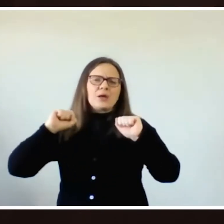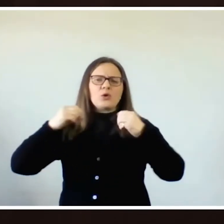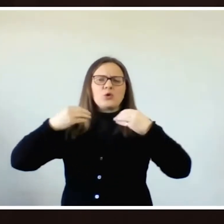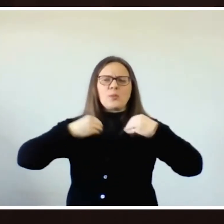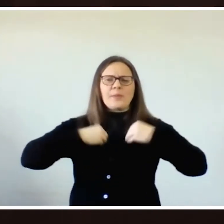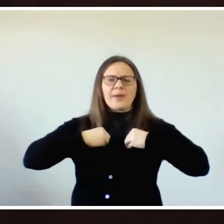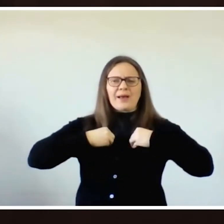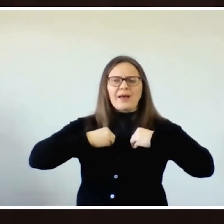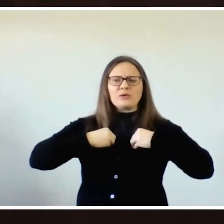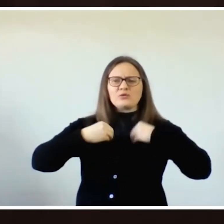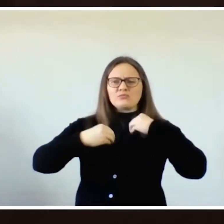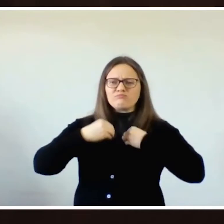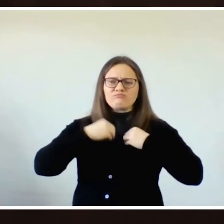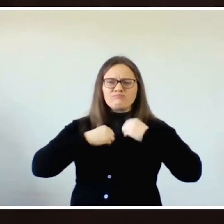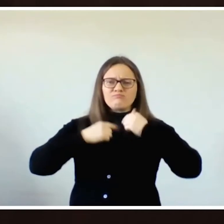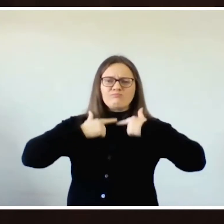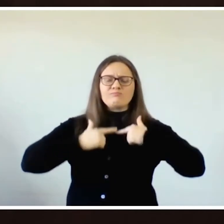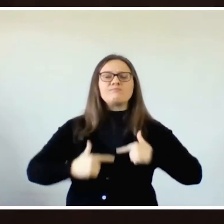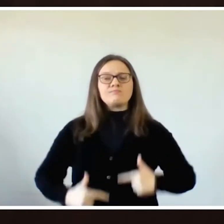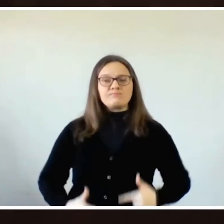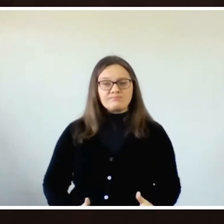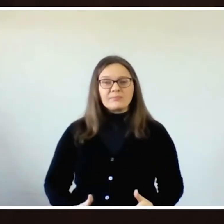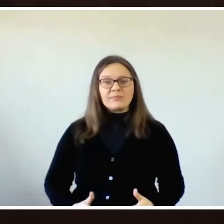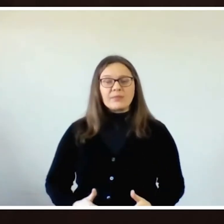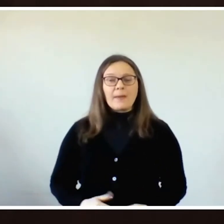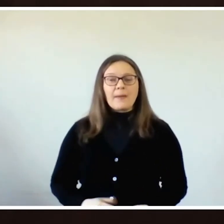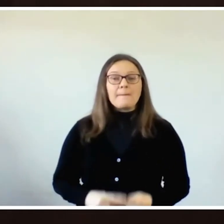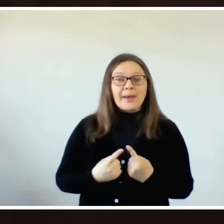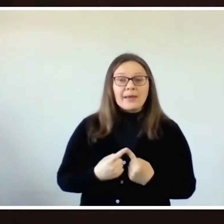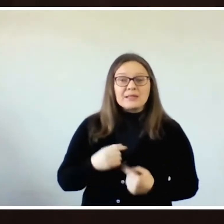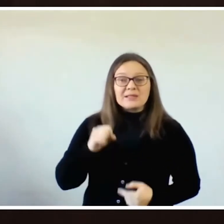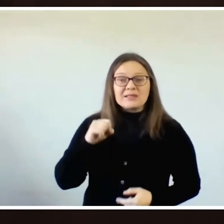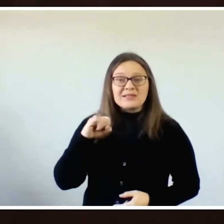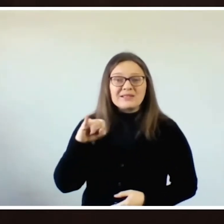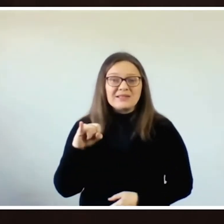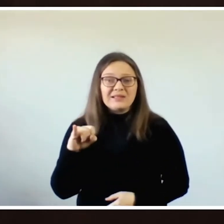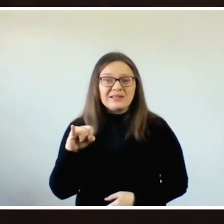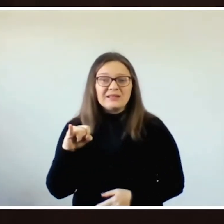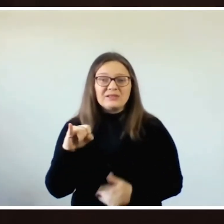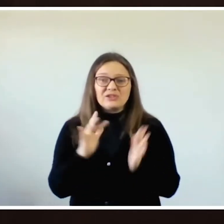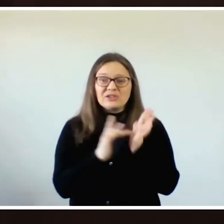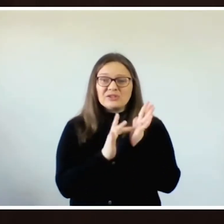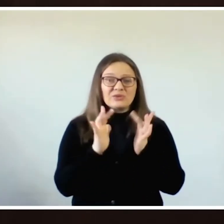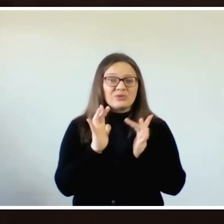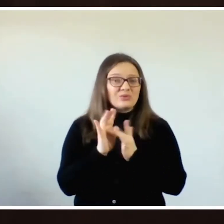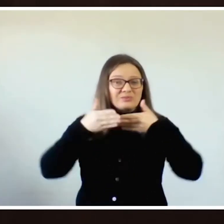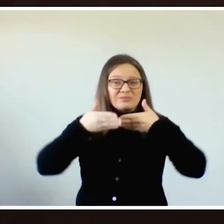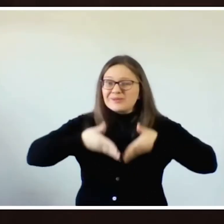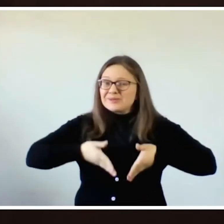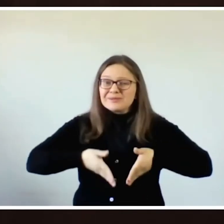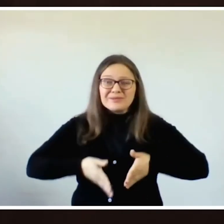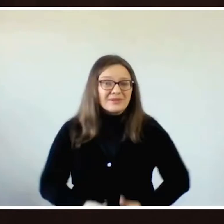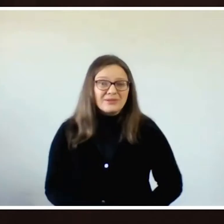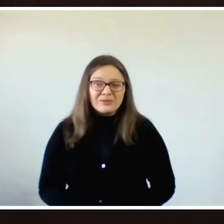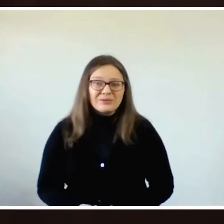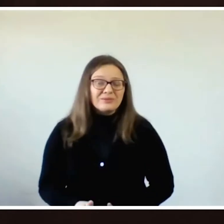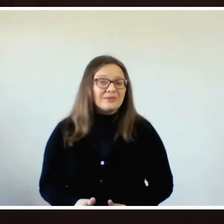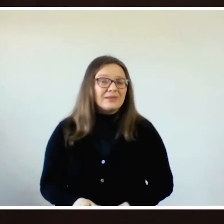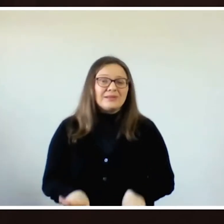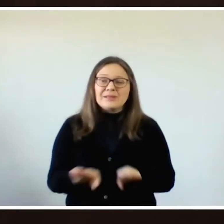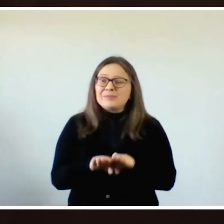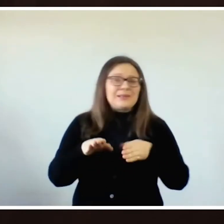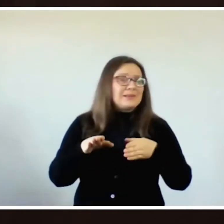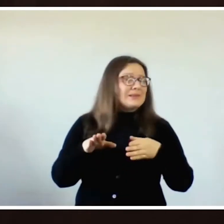Cristo não se encarnou, Ele não é Cristo, não se encarnou e não morreu, não é isso? E